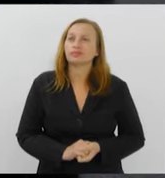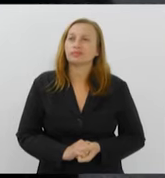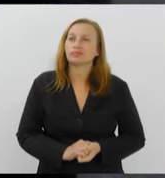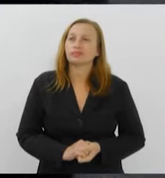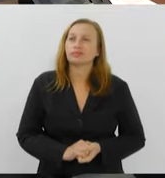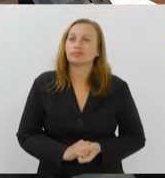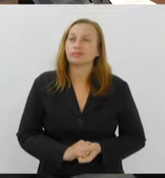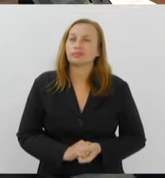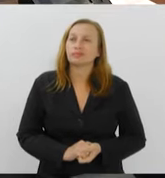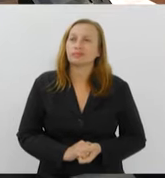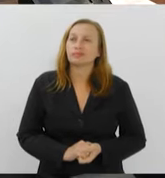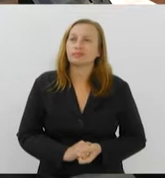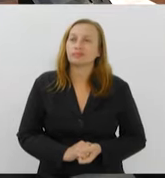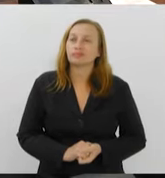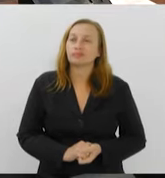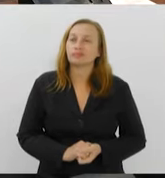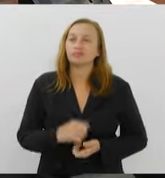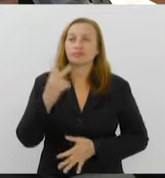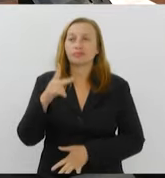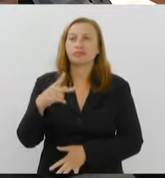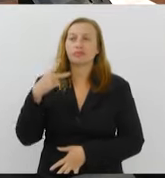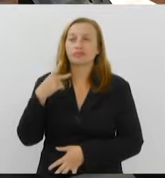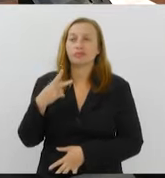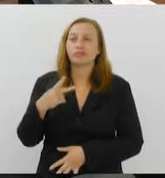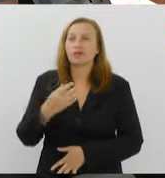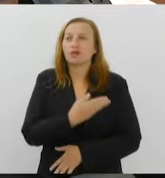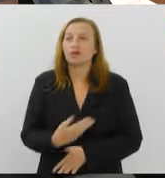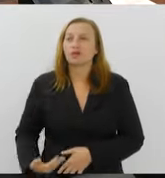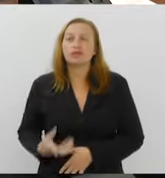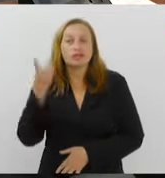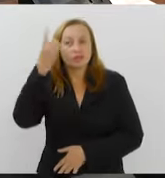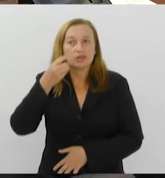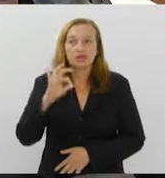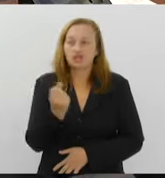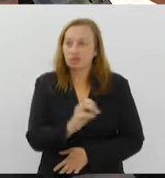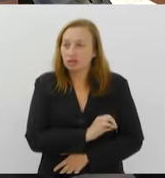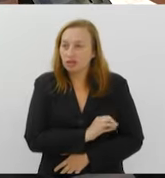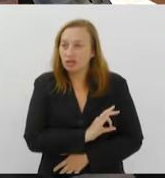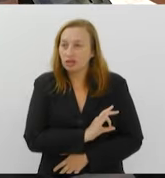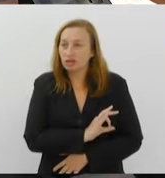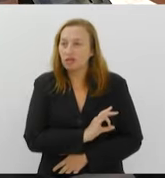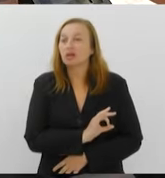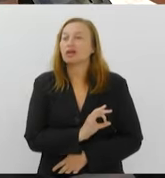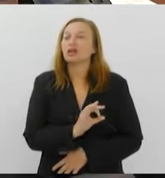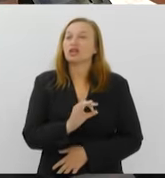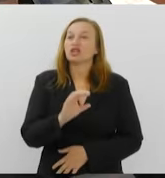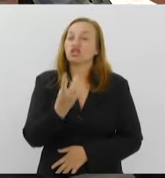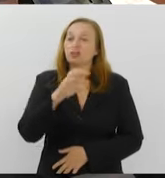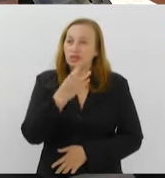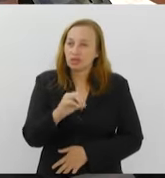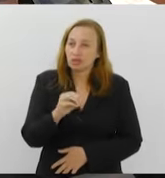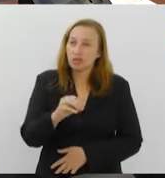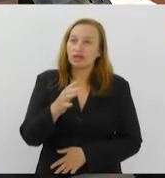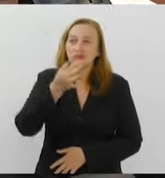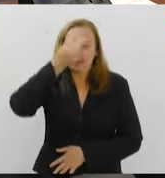Devidamente munidos de procuração do governo, deputado Chico Machado, Fred Pacheco, por favor.